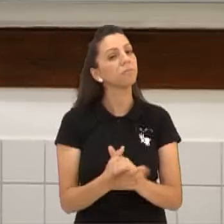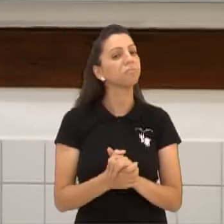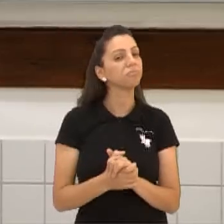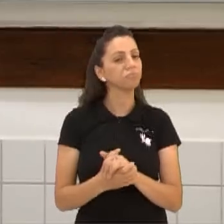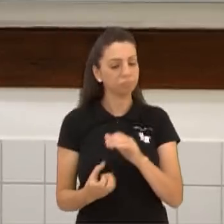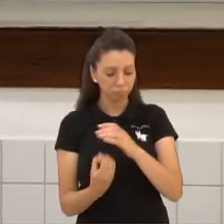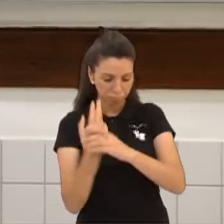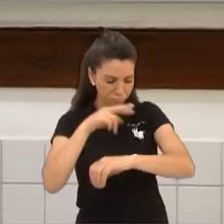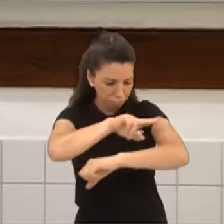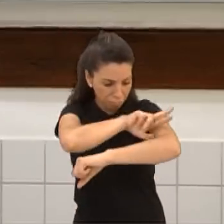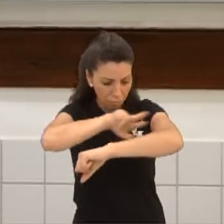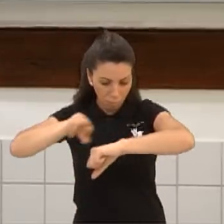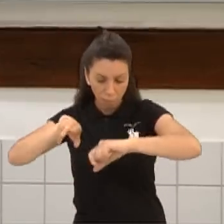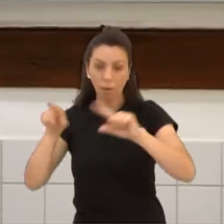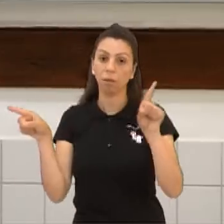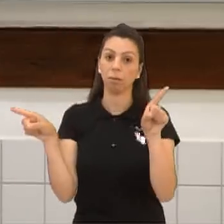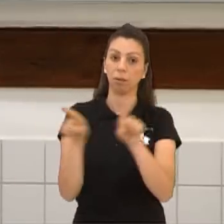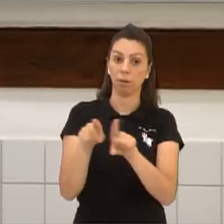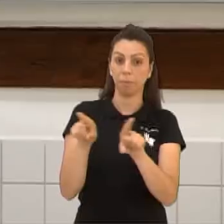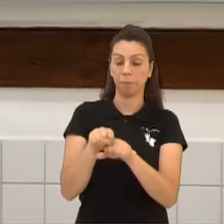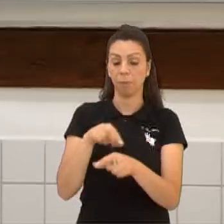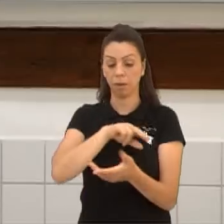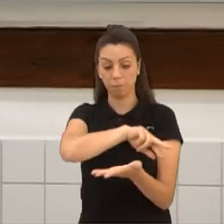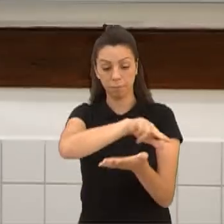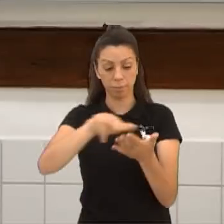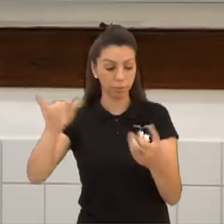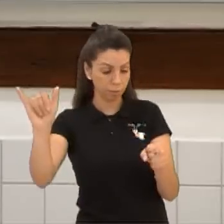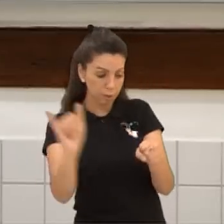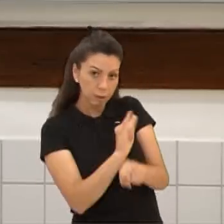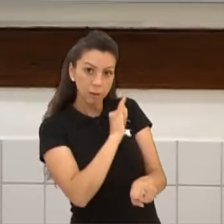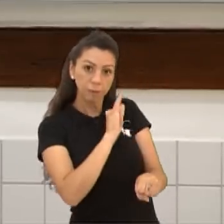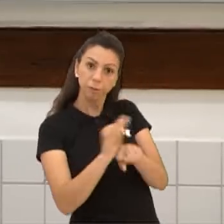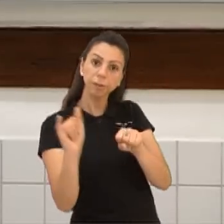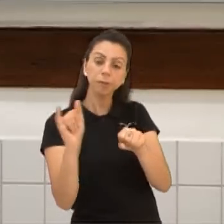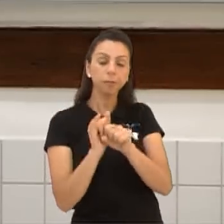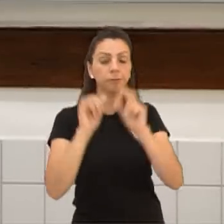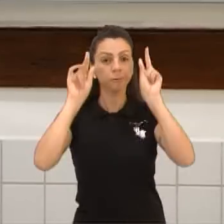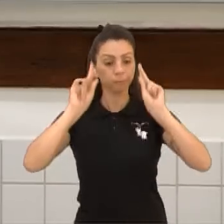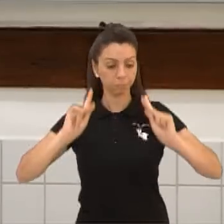entender as diversas estratégias que o homem utiliza